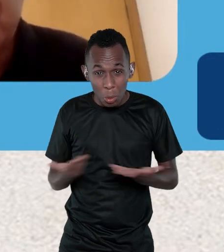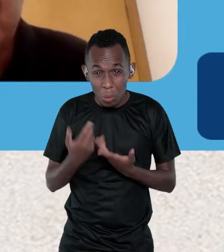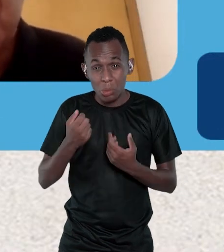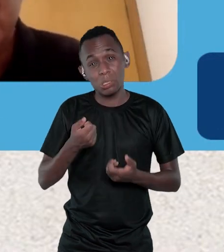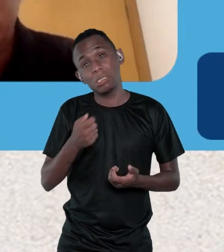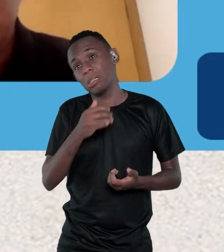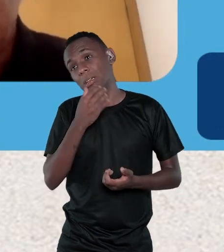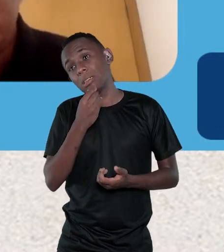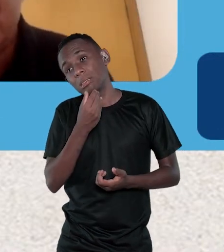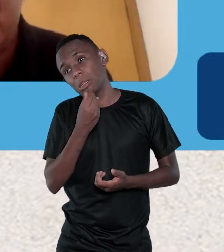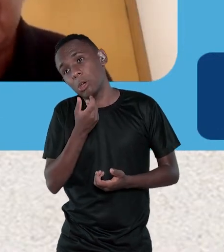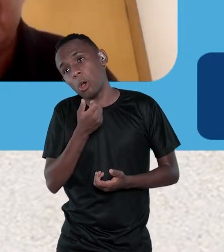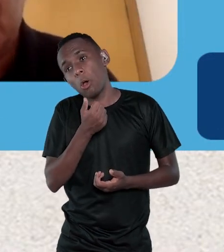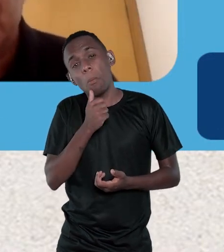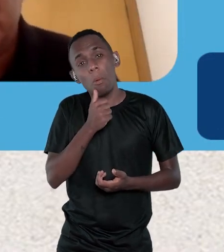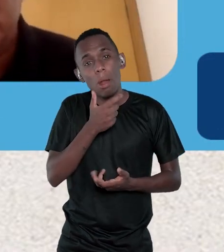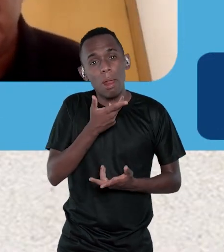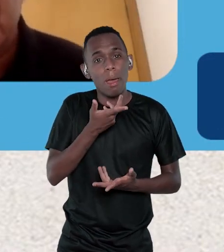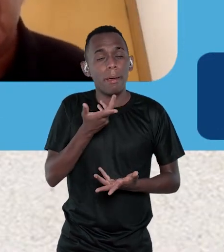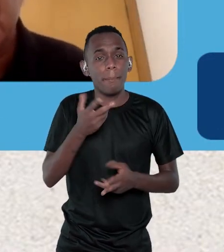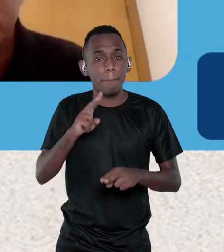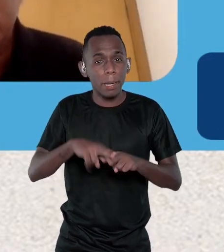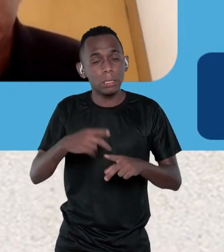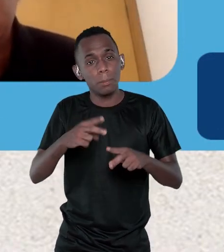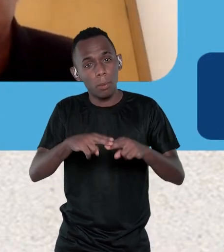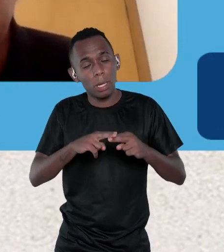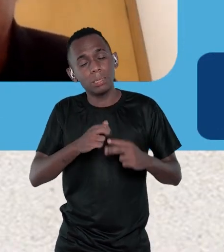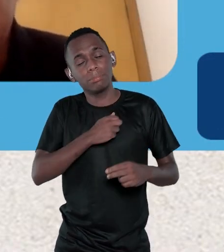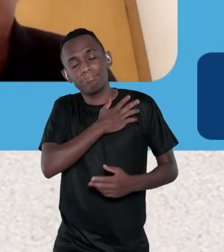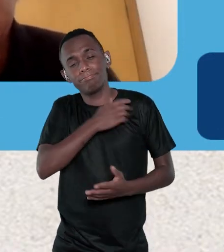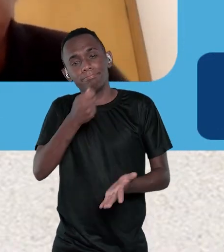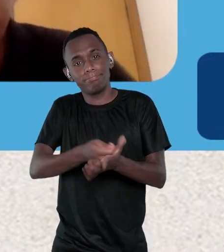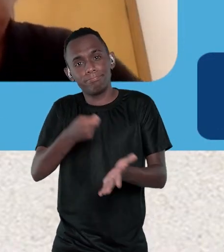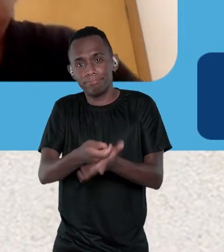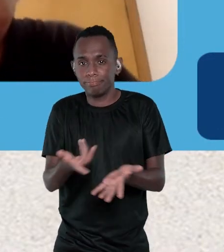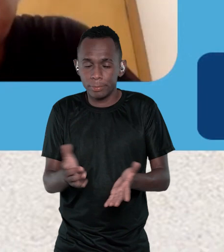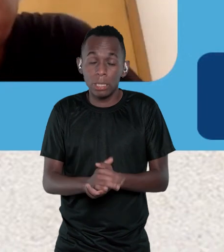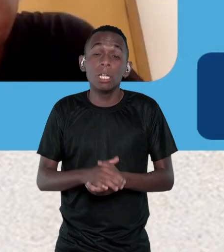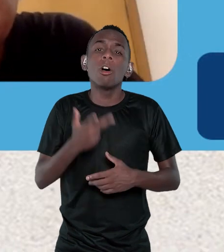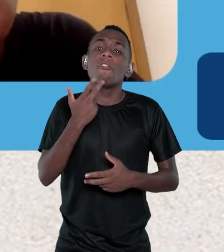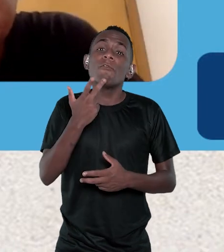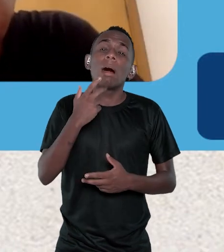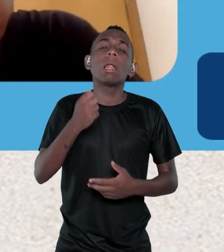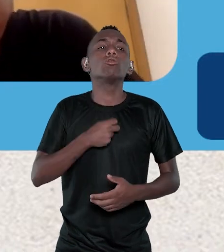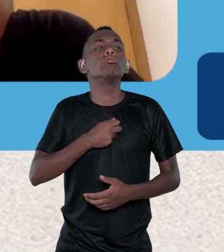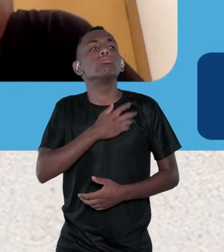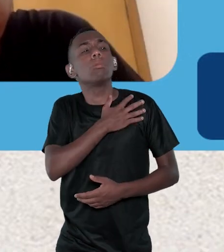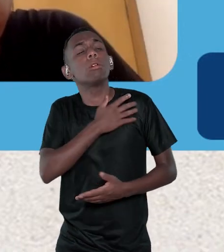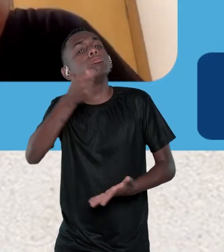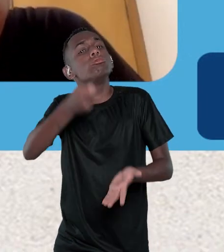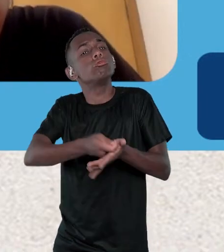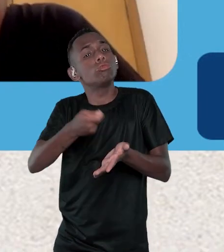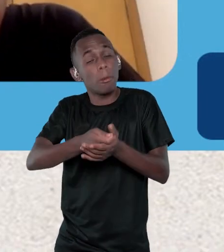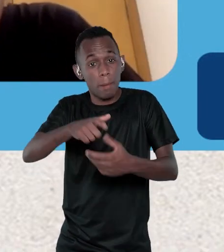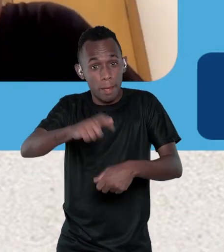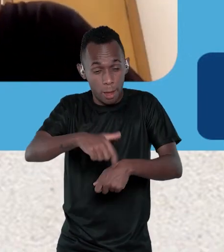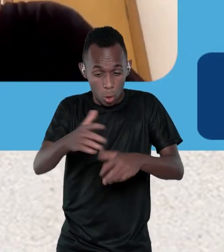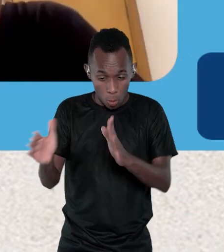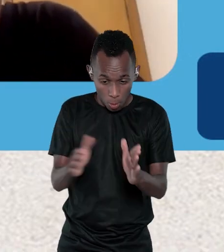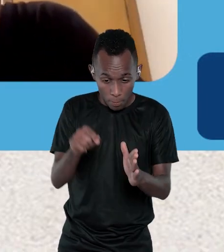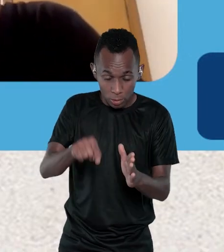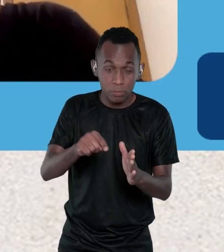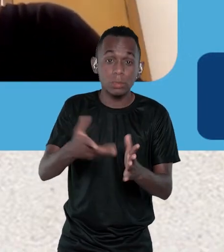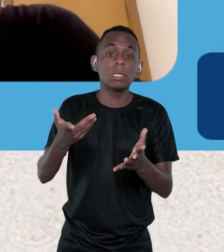preso até hoje aos grilhões de ditaduras e tudo mais. E aí, entrando nesse período aí da